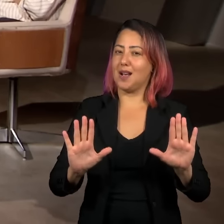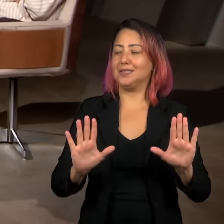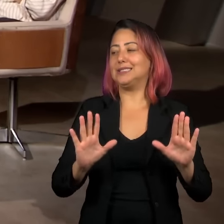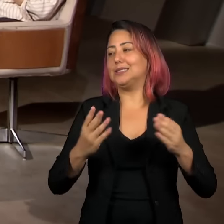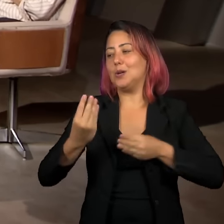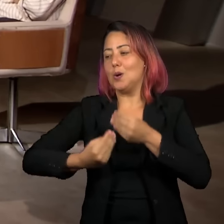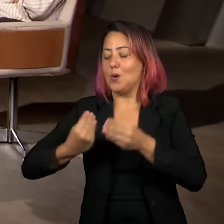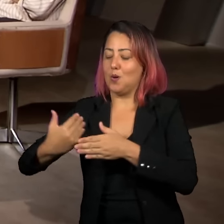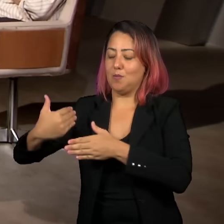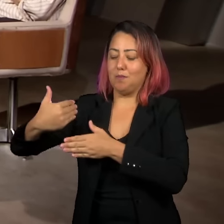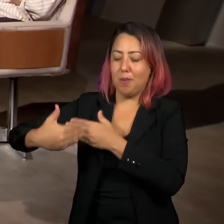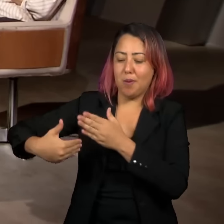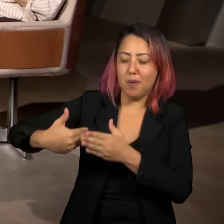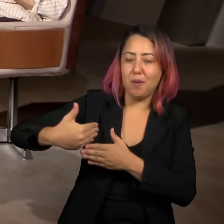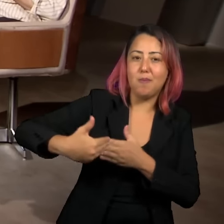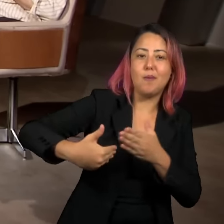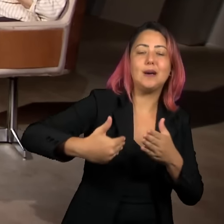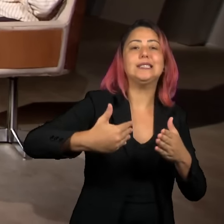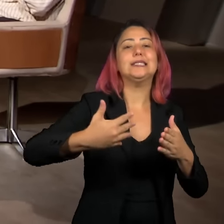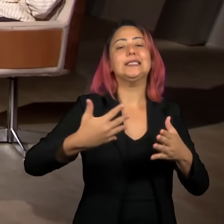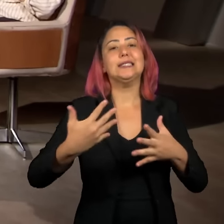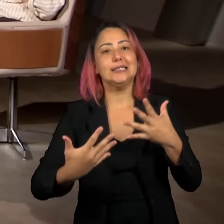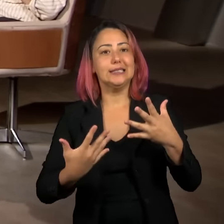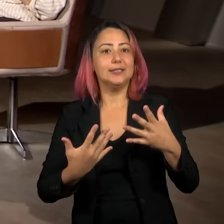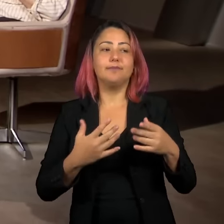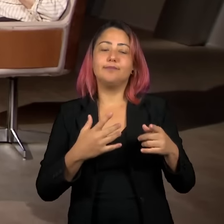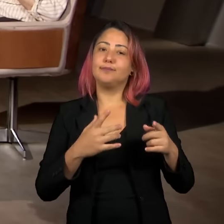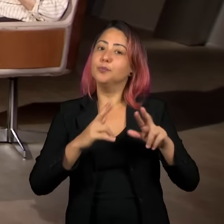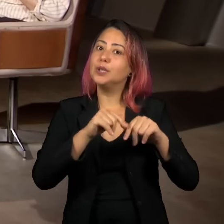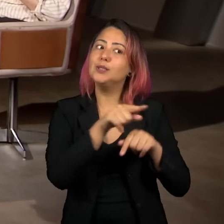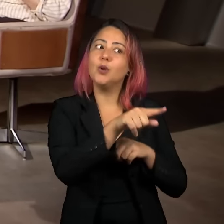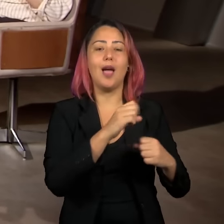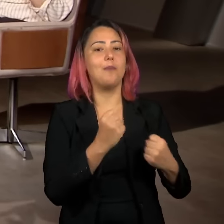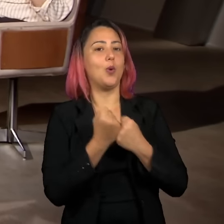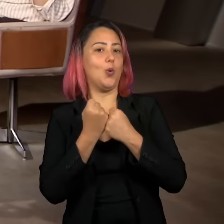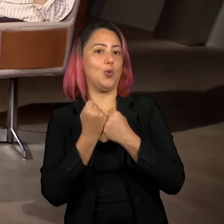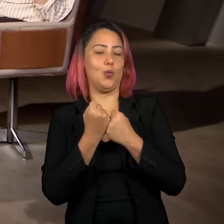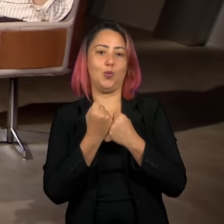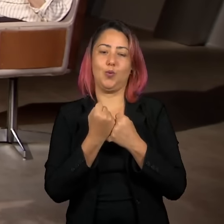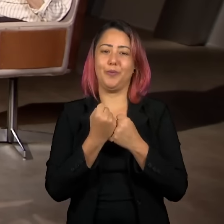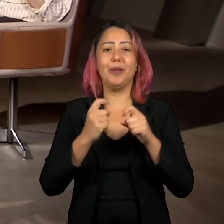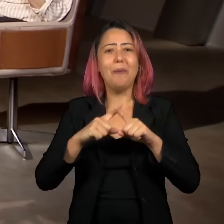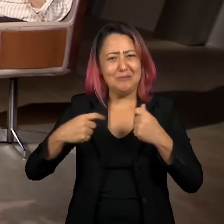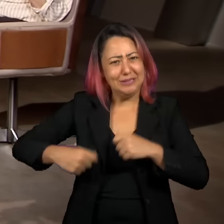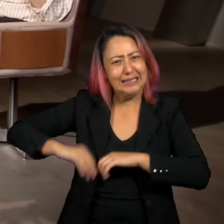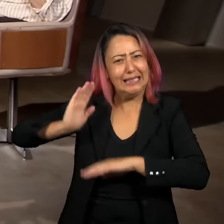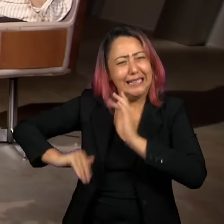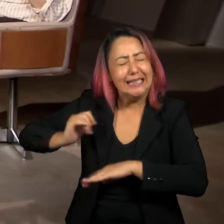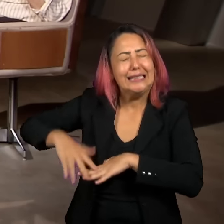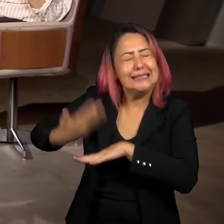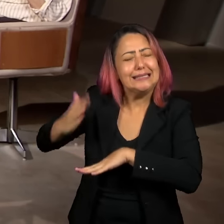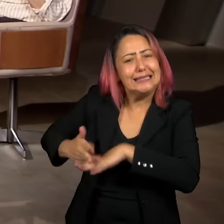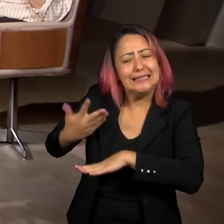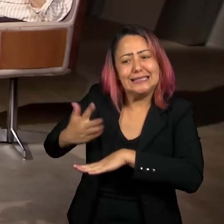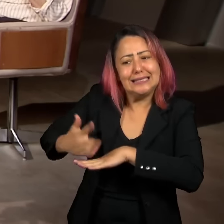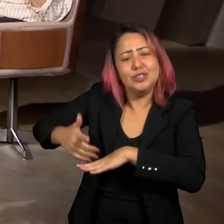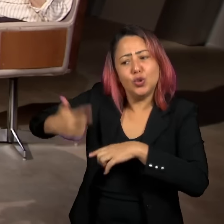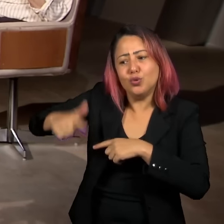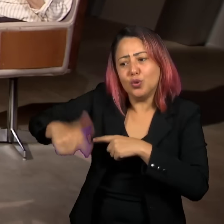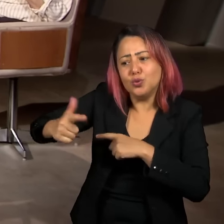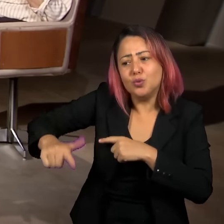reforço daquilo que que você foi colocado na lousa Mas você parte de um de uma atividade onde